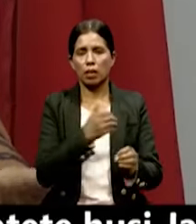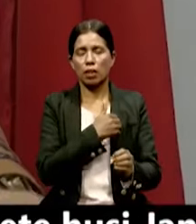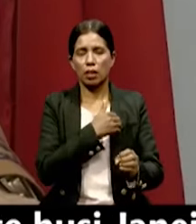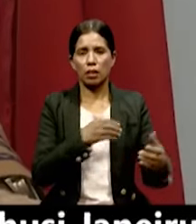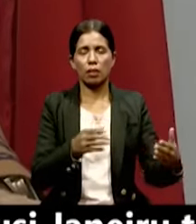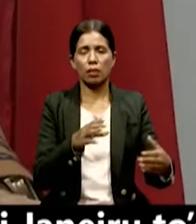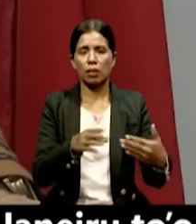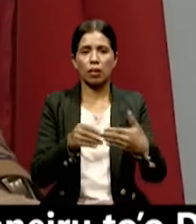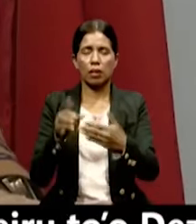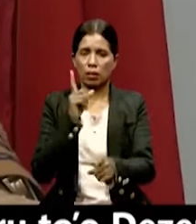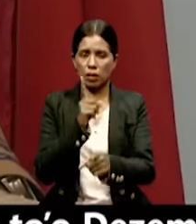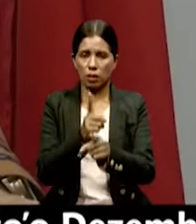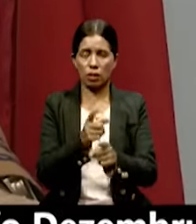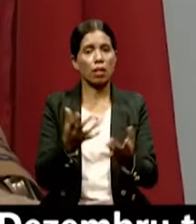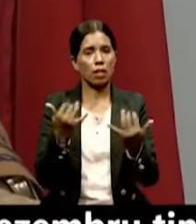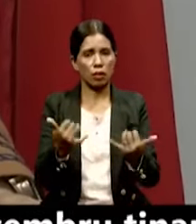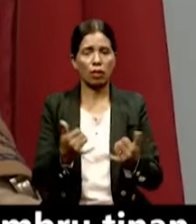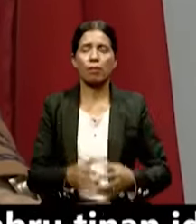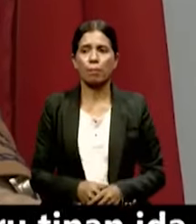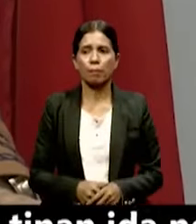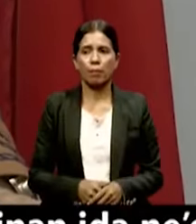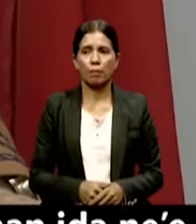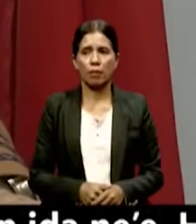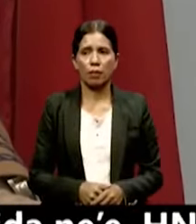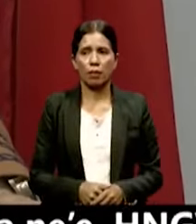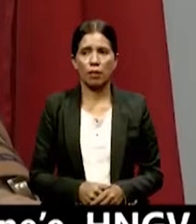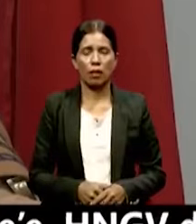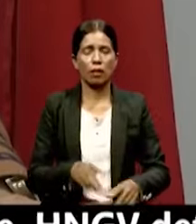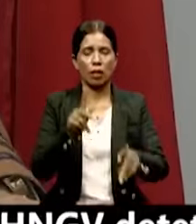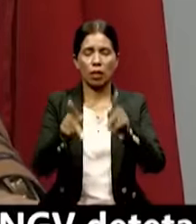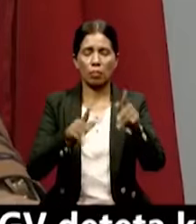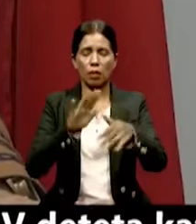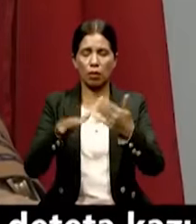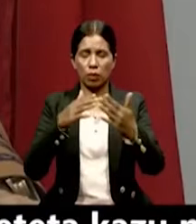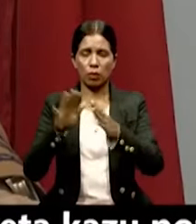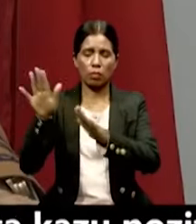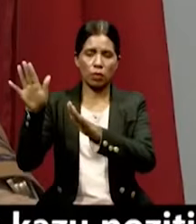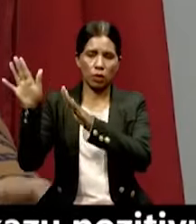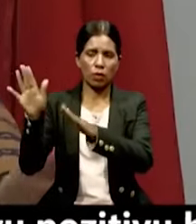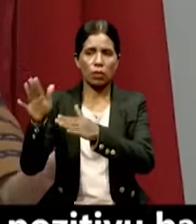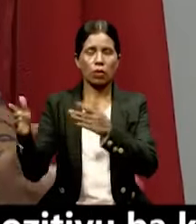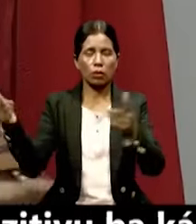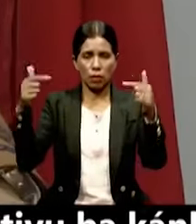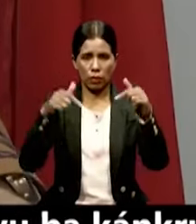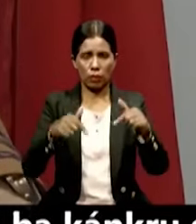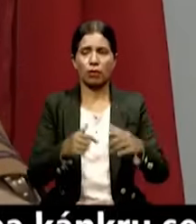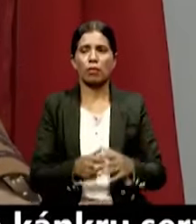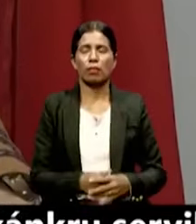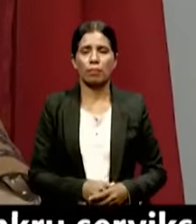E agora, casas em toda a montanha, junto ao rio.